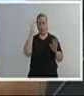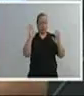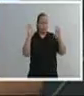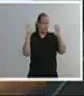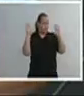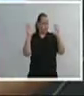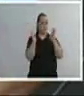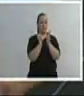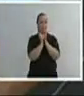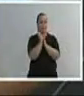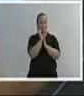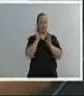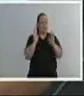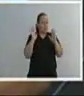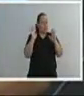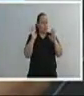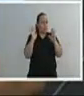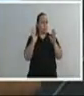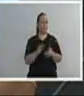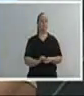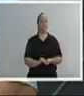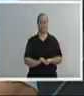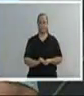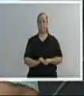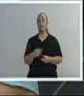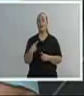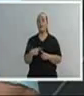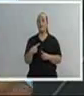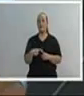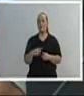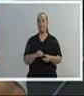não, eu desisto, não vou montar uma empresa aqui. Eles